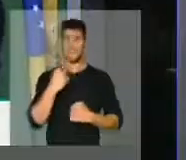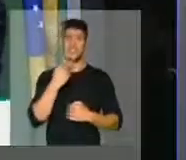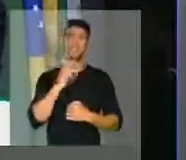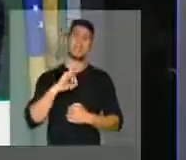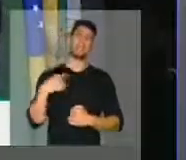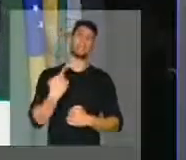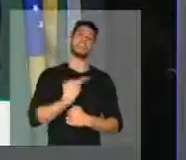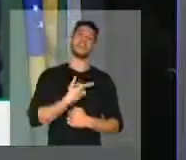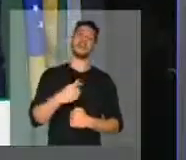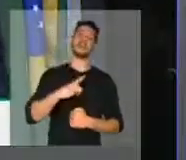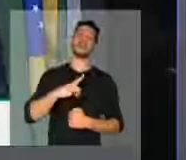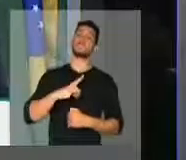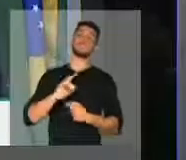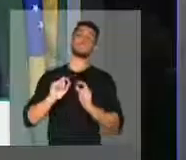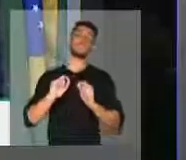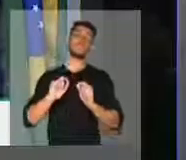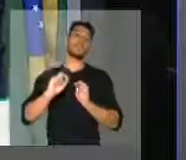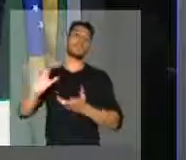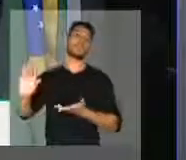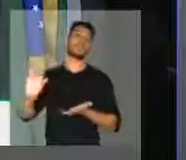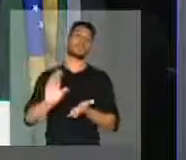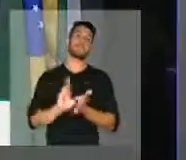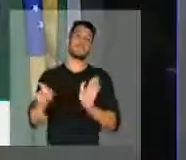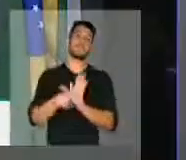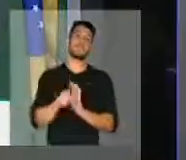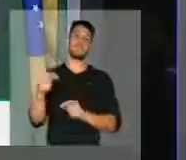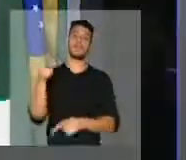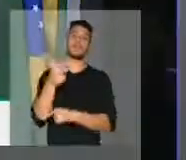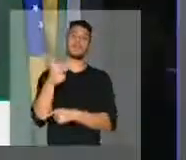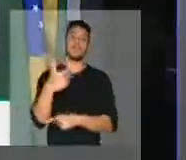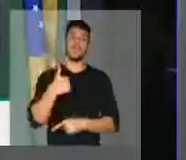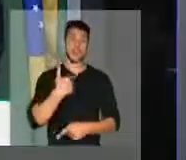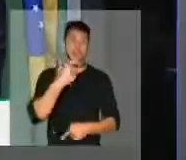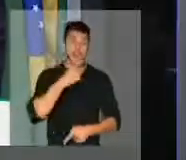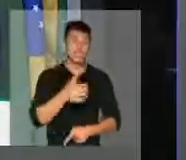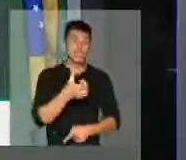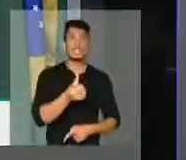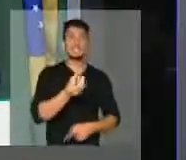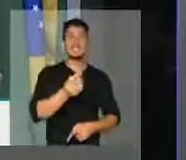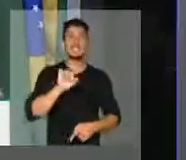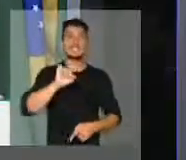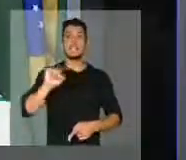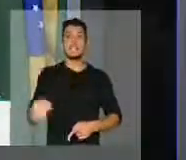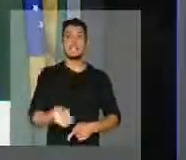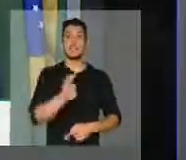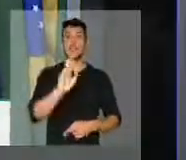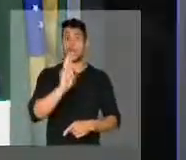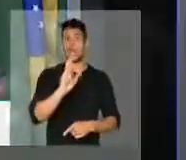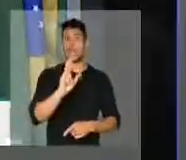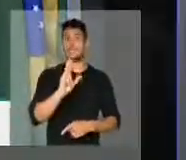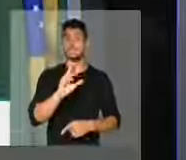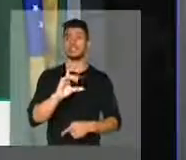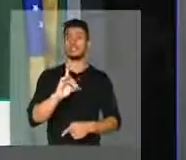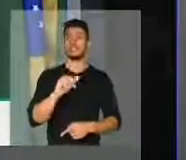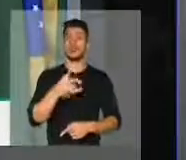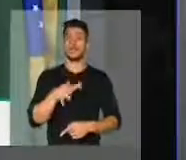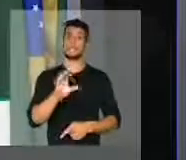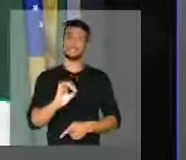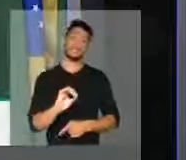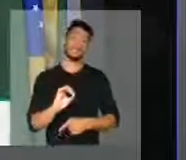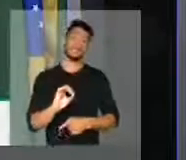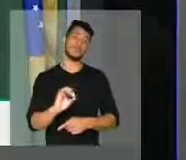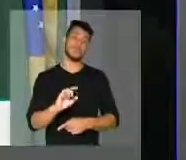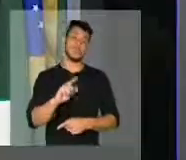bancados pela indústria bélica. Recebi R$60 mil de doação. Quem acha que 60 mil banca uma campanha de